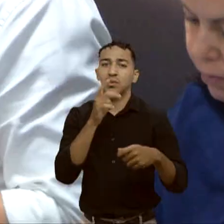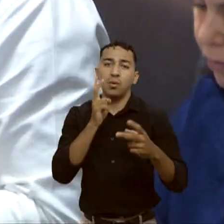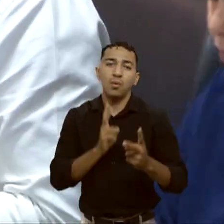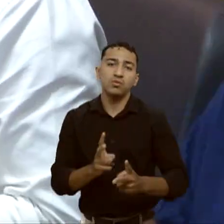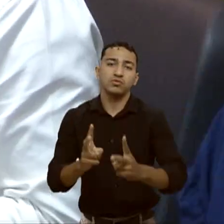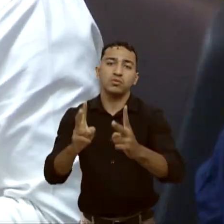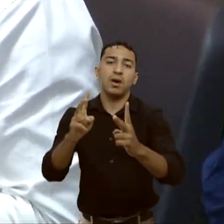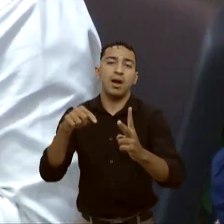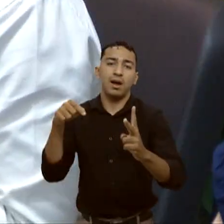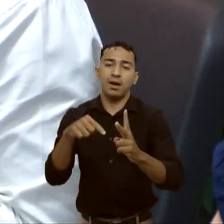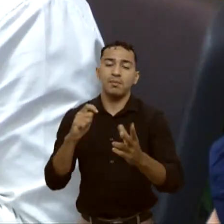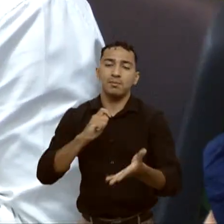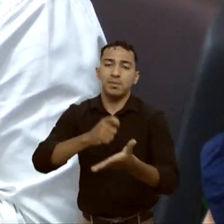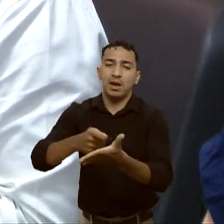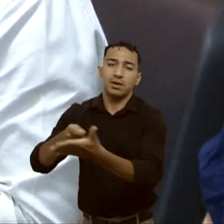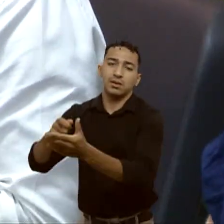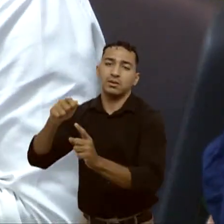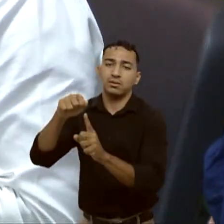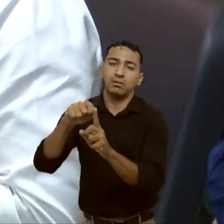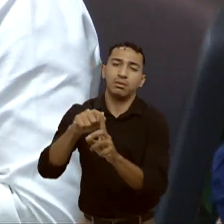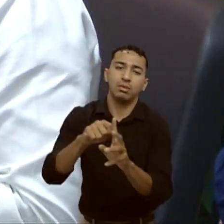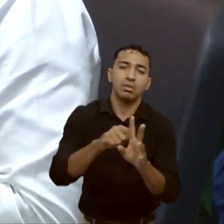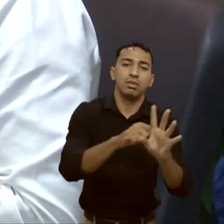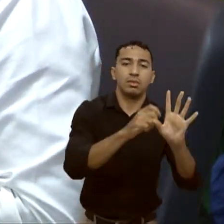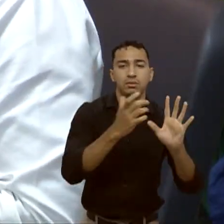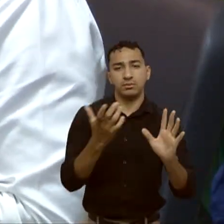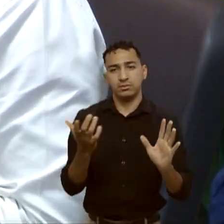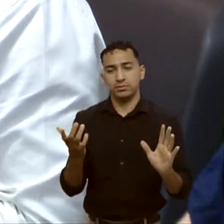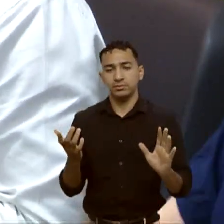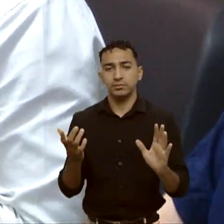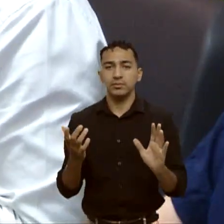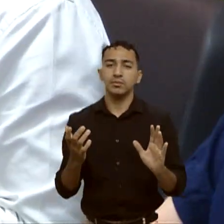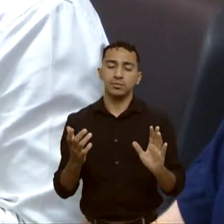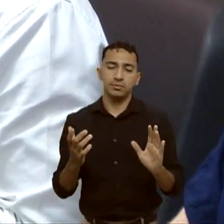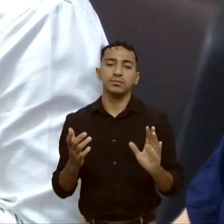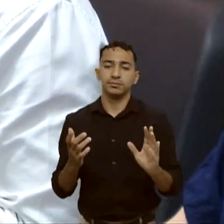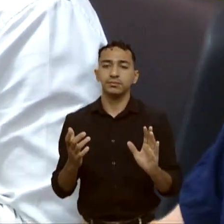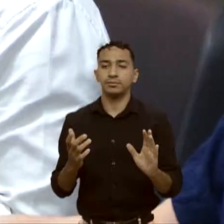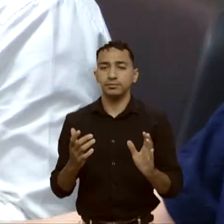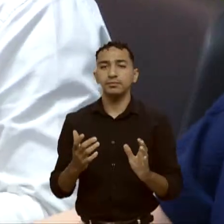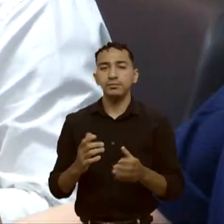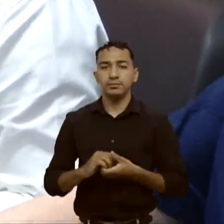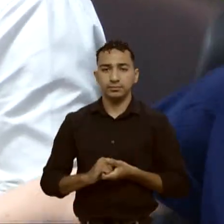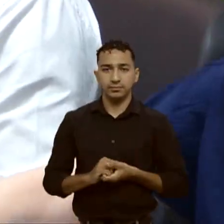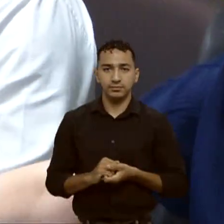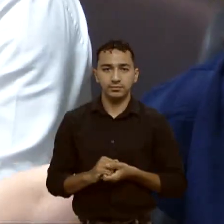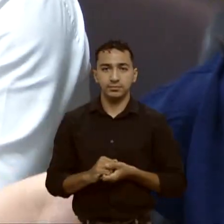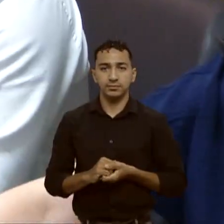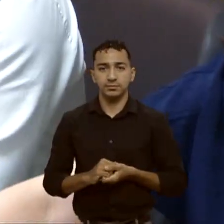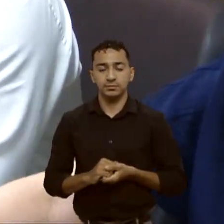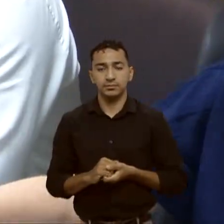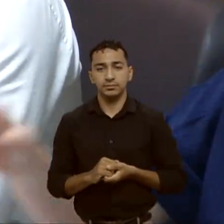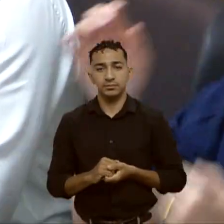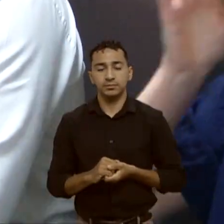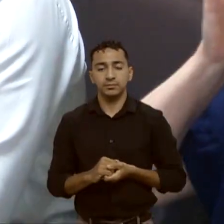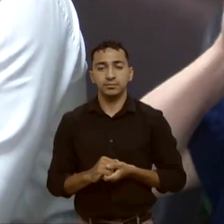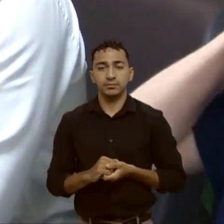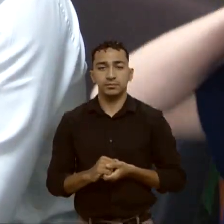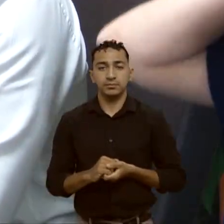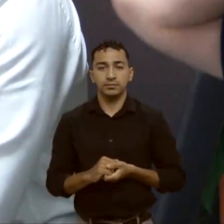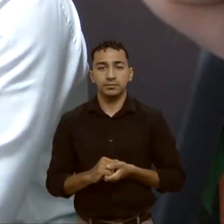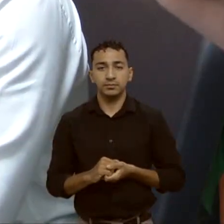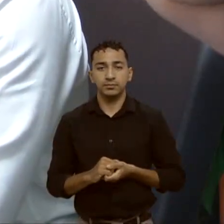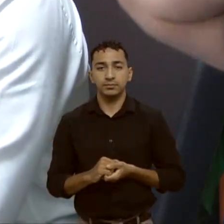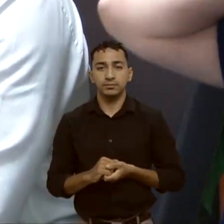enfim, né? Acaba não sendo nem igual com as assinaturas em meses anteriores, né? Fora do período da Black Friday.